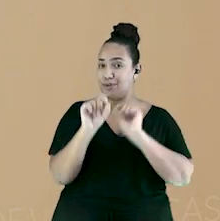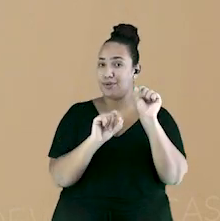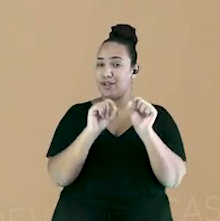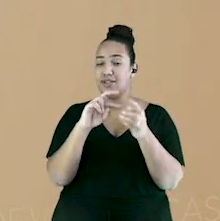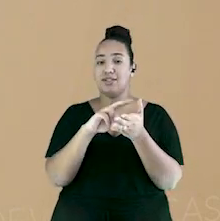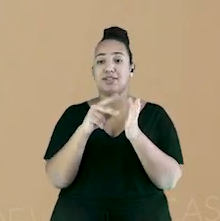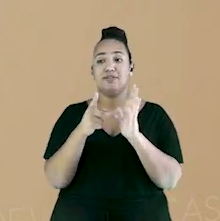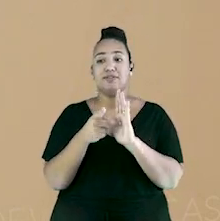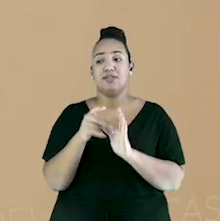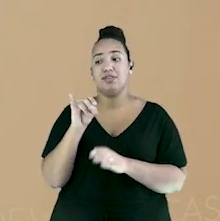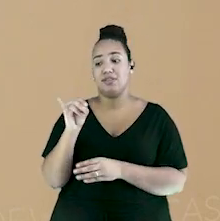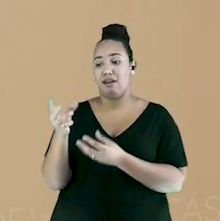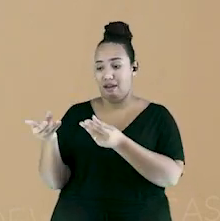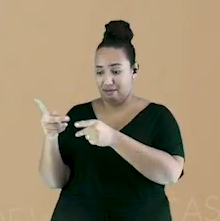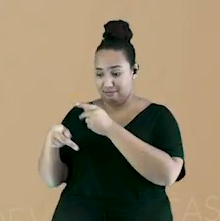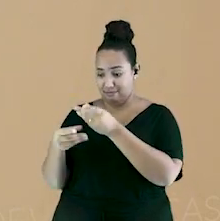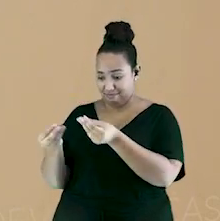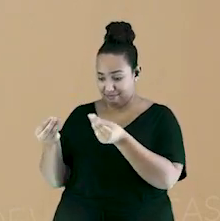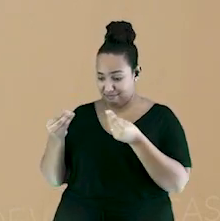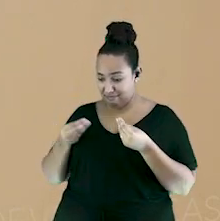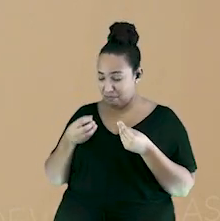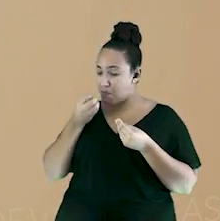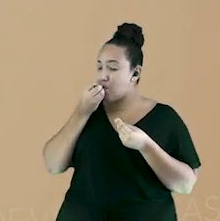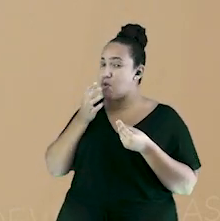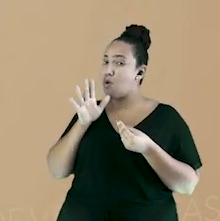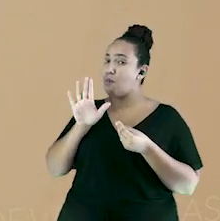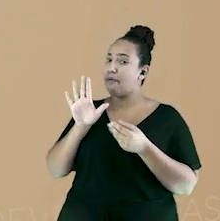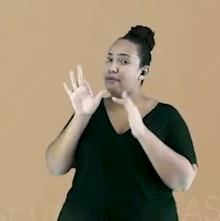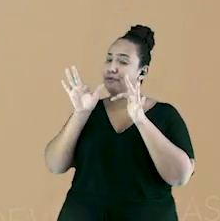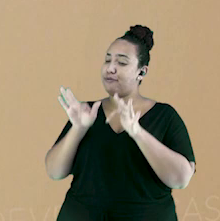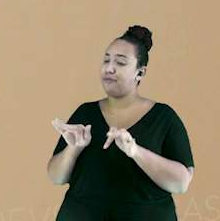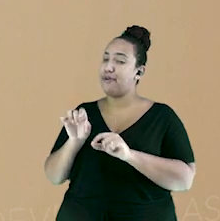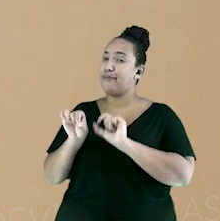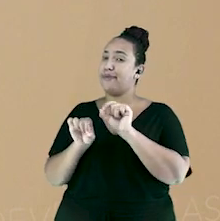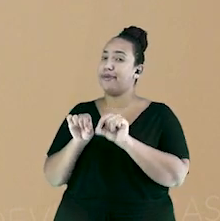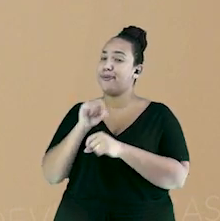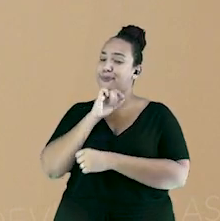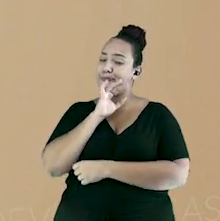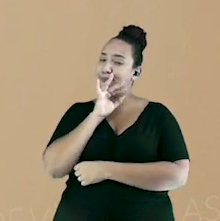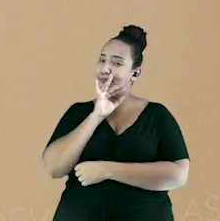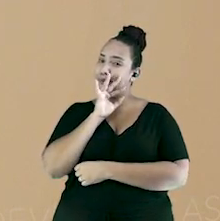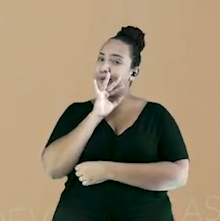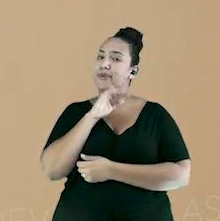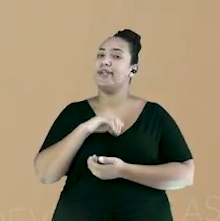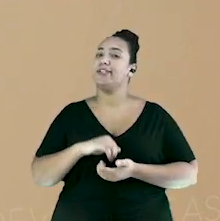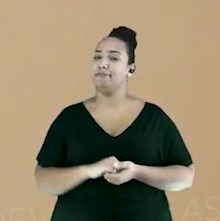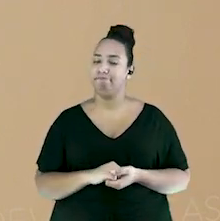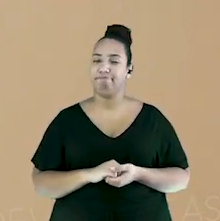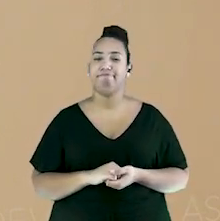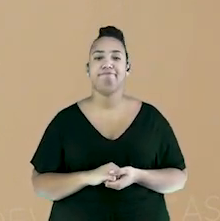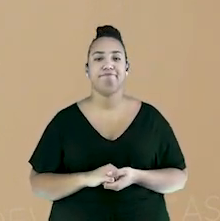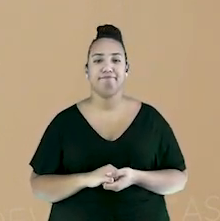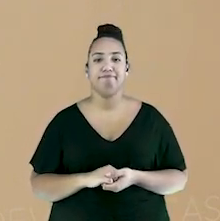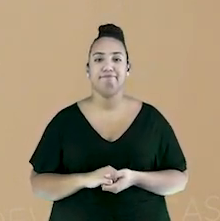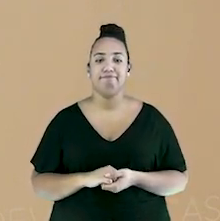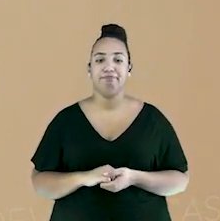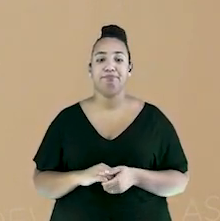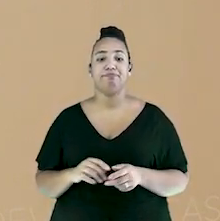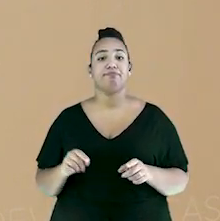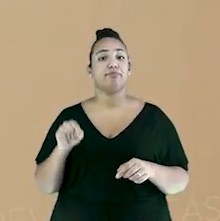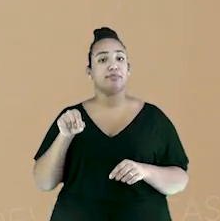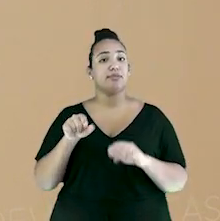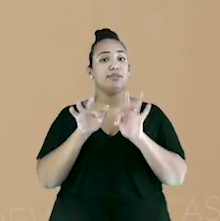recebemos alguma coisa que aparenta ser boa, mas que no fim descobrimos que dá maior dor de cabeça, mais dor de cabeça do que alegria.